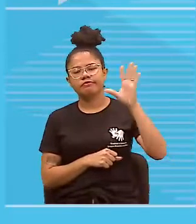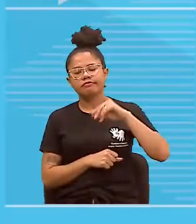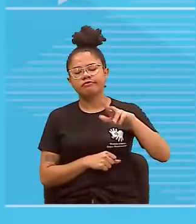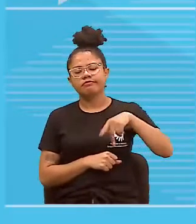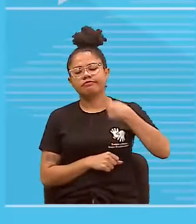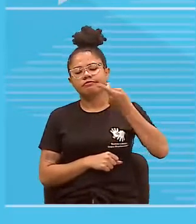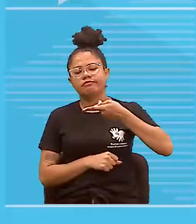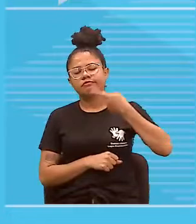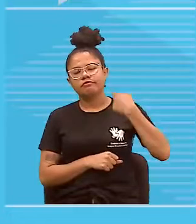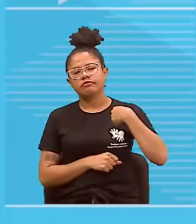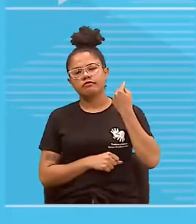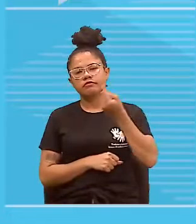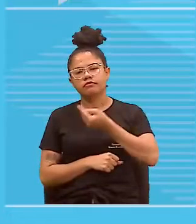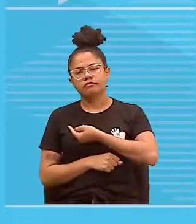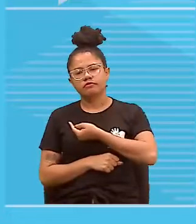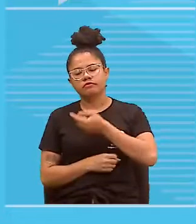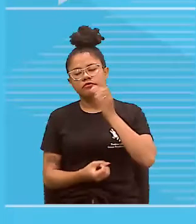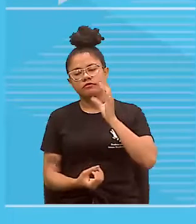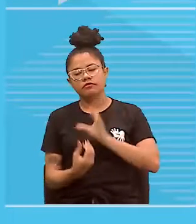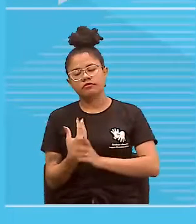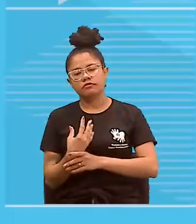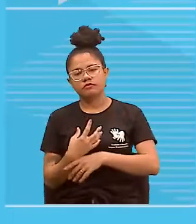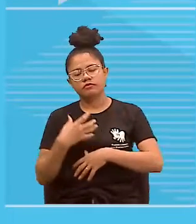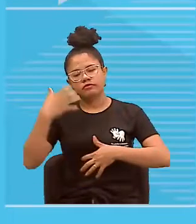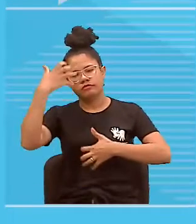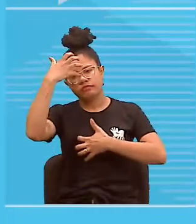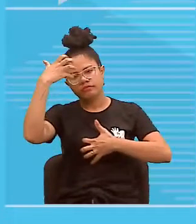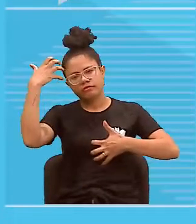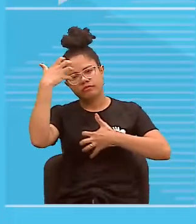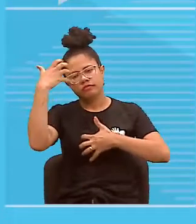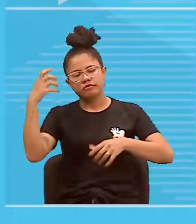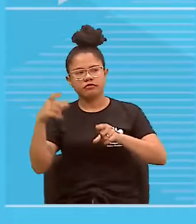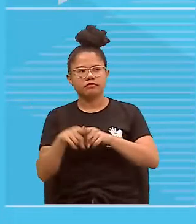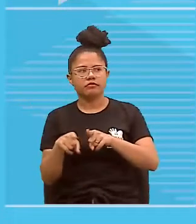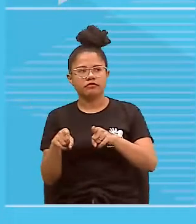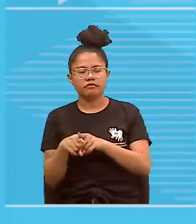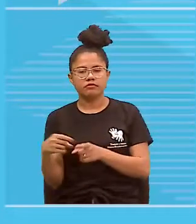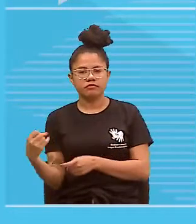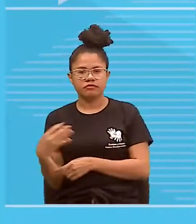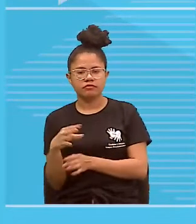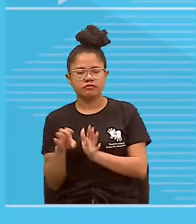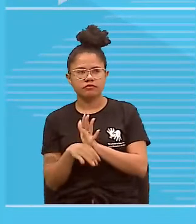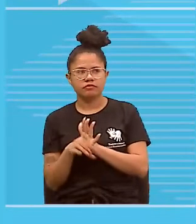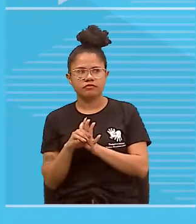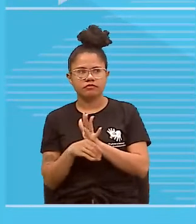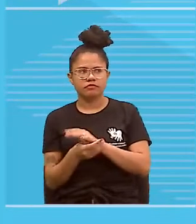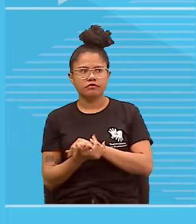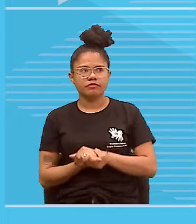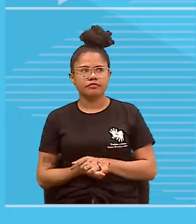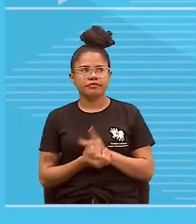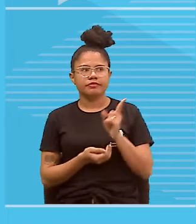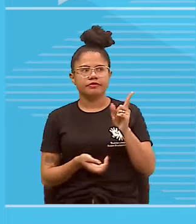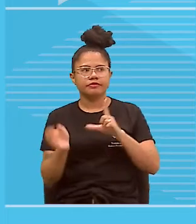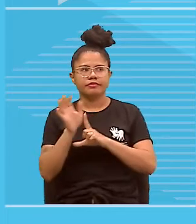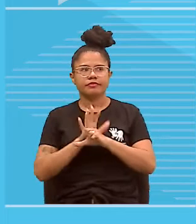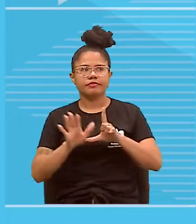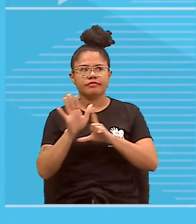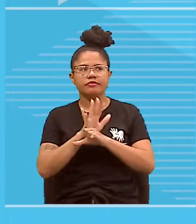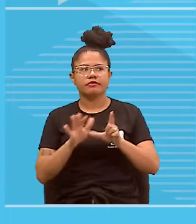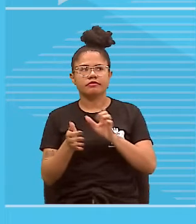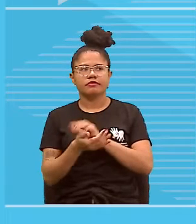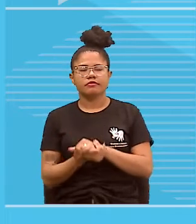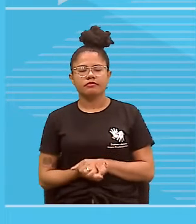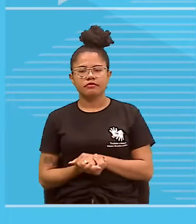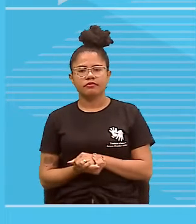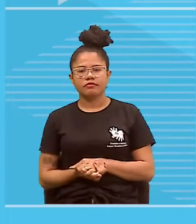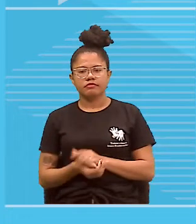quatro questões sobre nossa origem então quando a gente fala Vocês sabem quem Olha que imagem que eu achei massa uma colagem